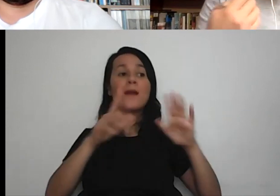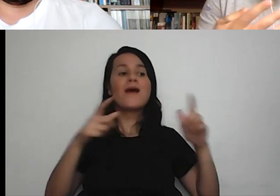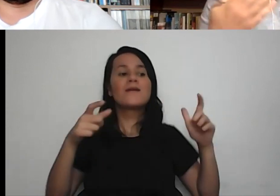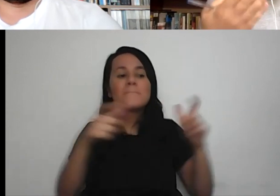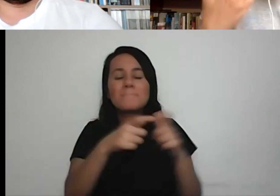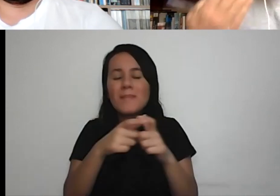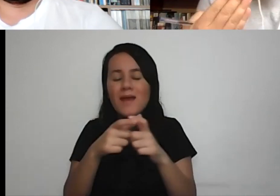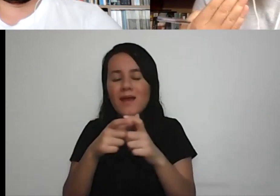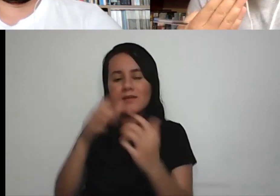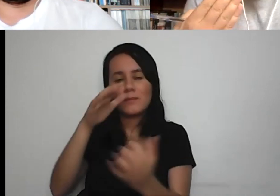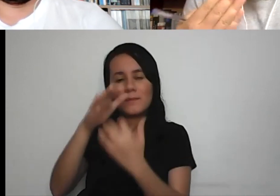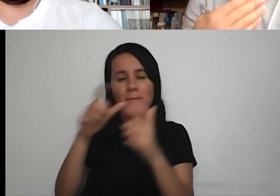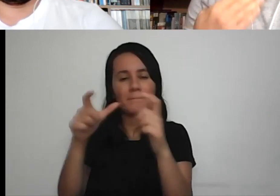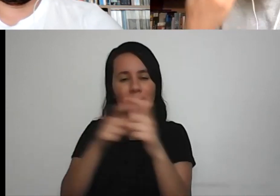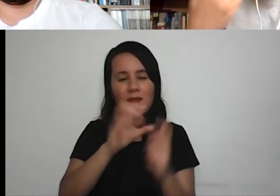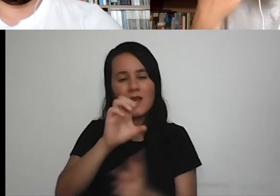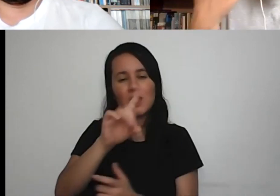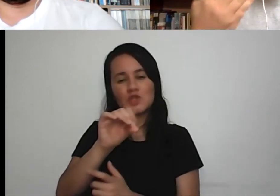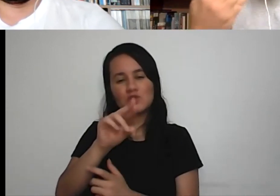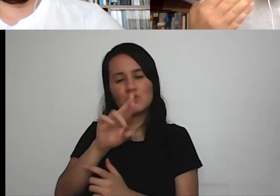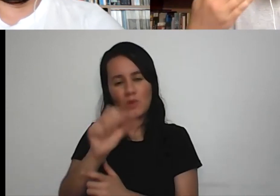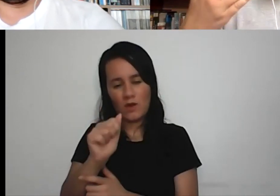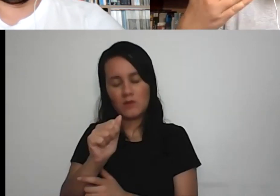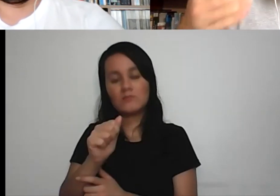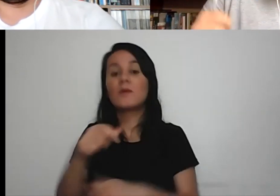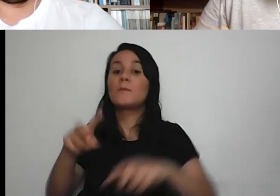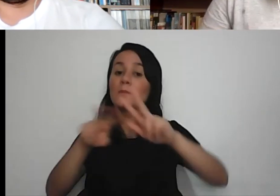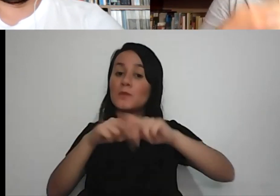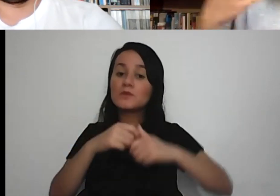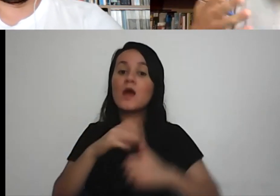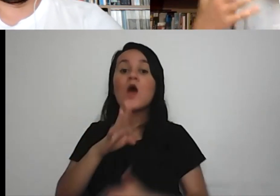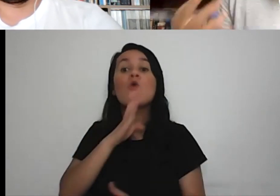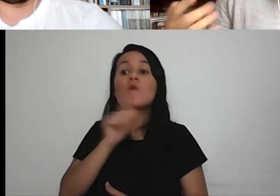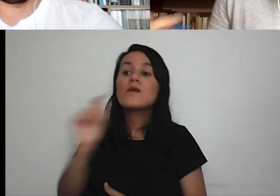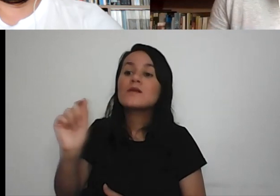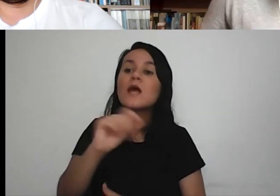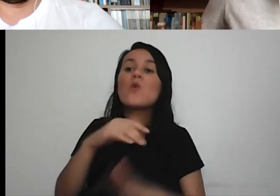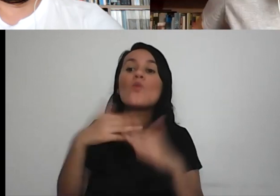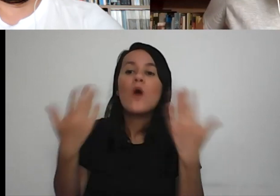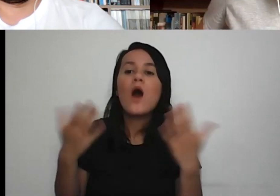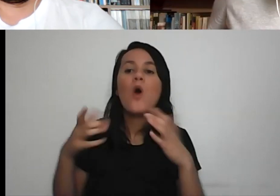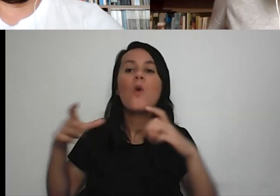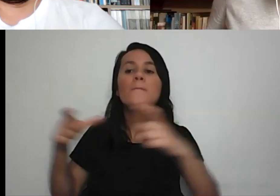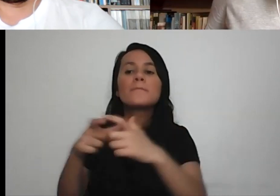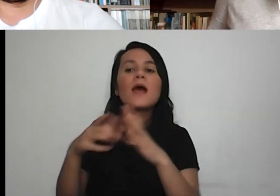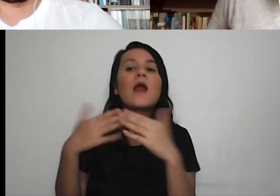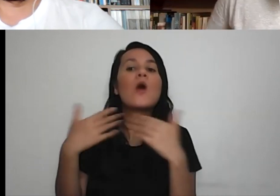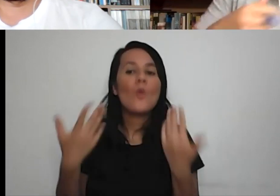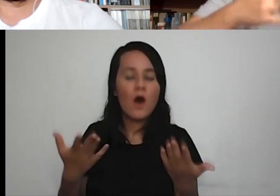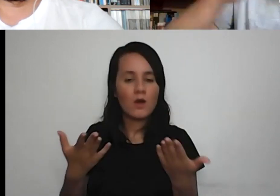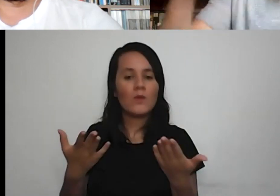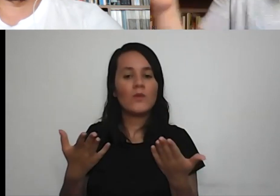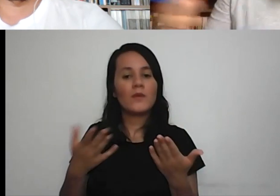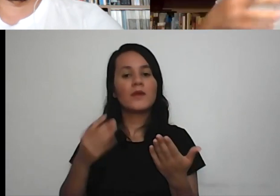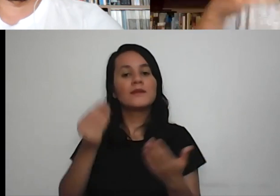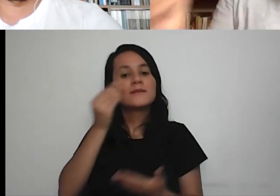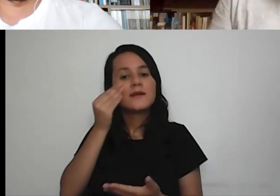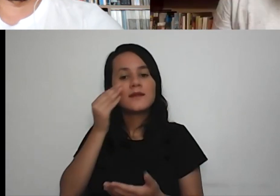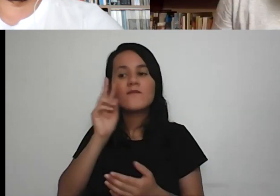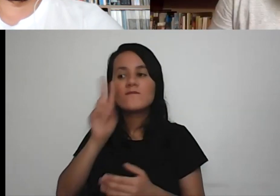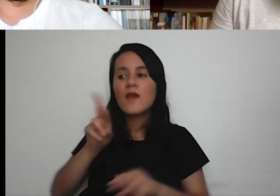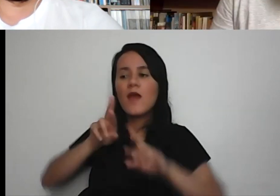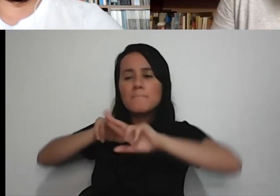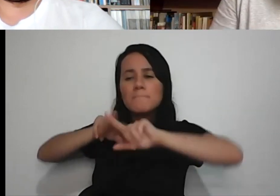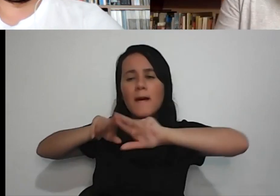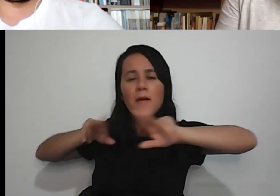né? Por isso a importância também da gente conhecer essas editoras menores e fomentar, né, essa diversidade, digamos,